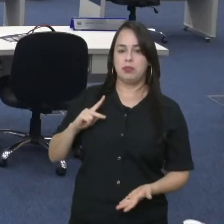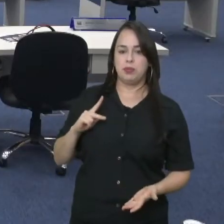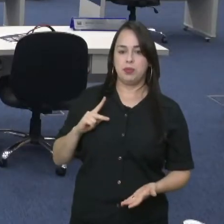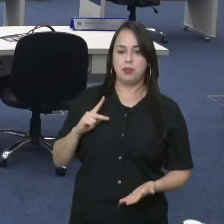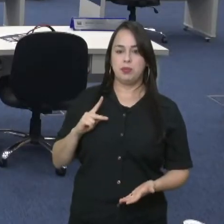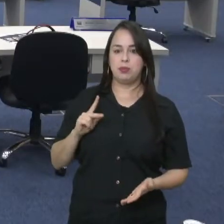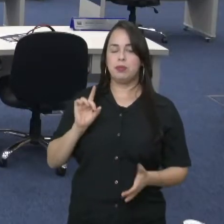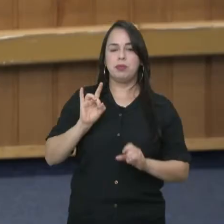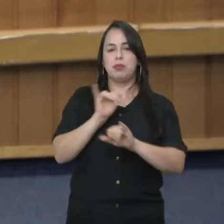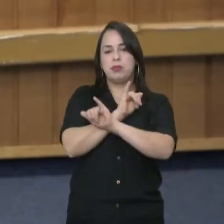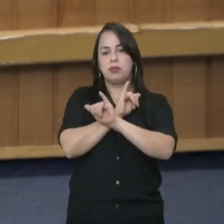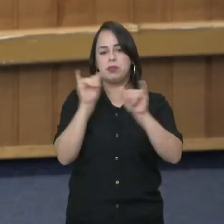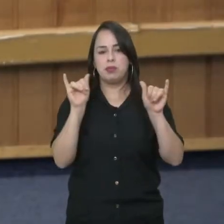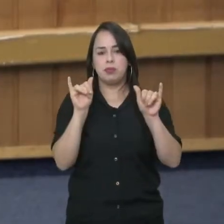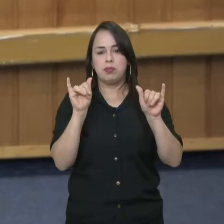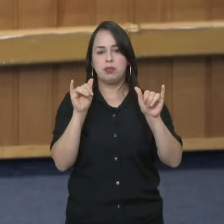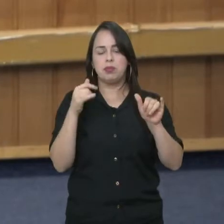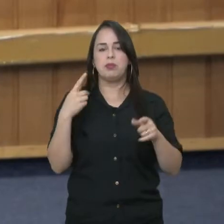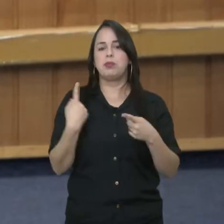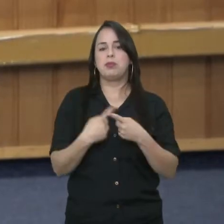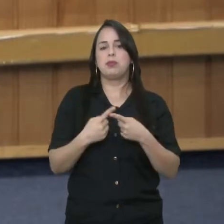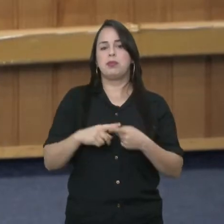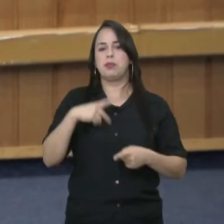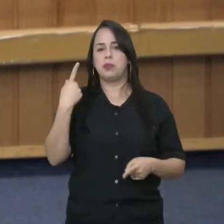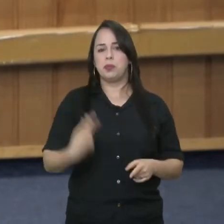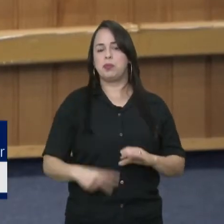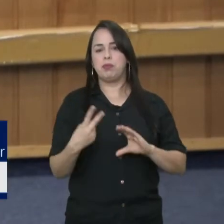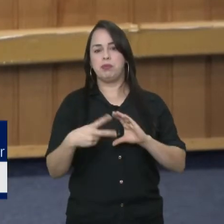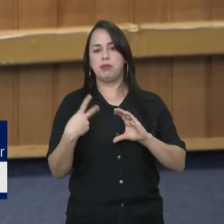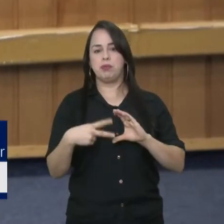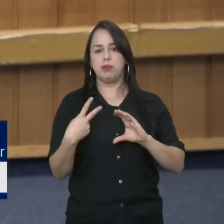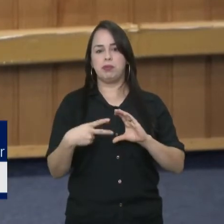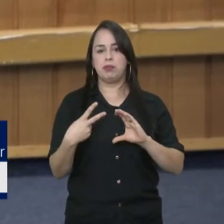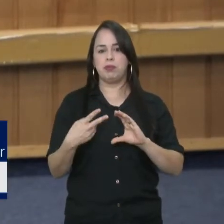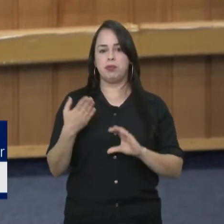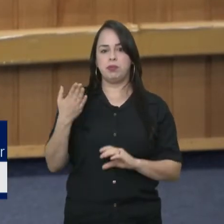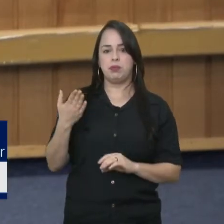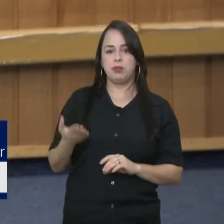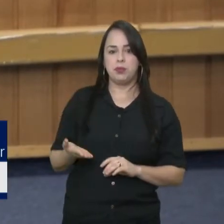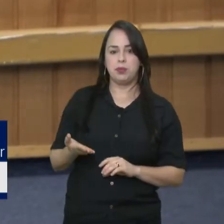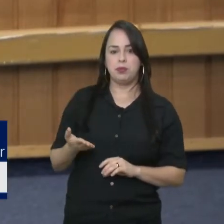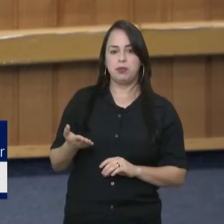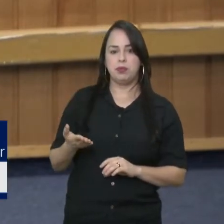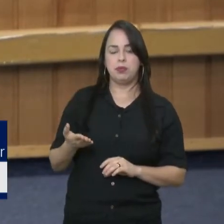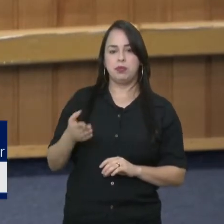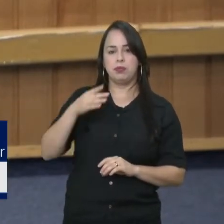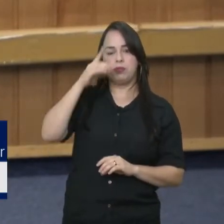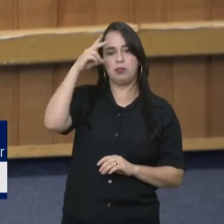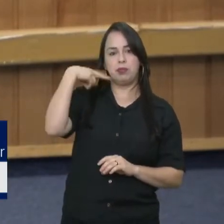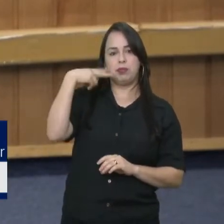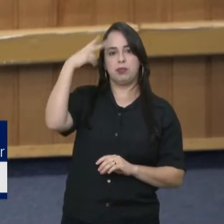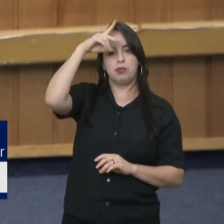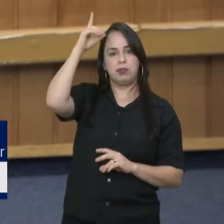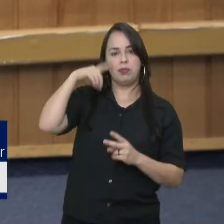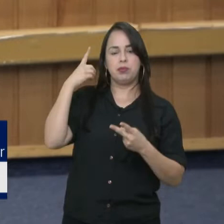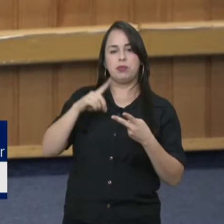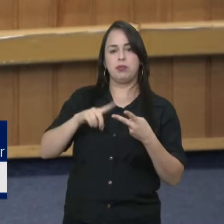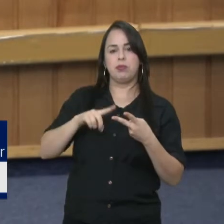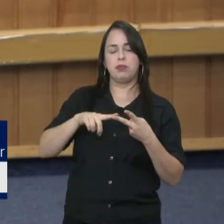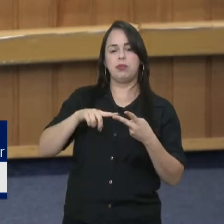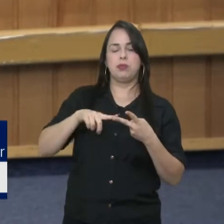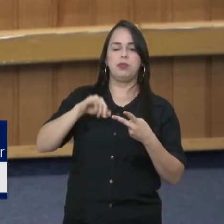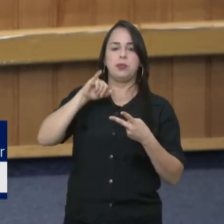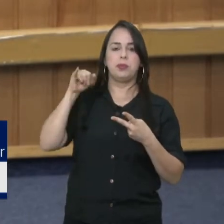para registrar, porque essa casa é a vereadora Dulce Rita e Juliana Fraga e